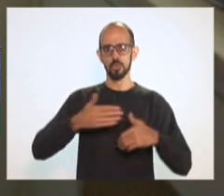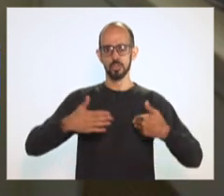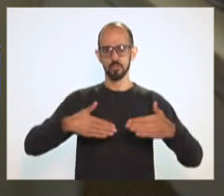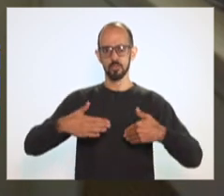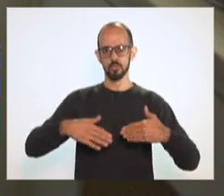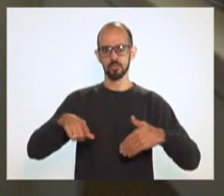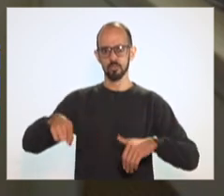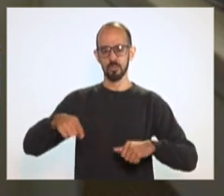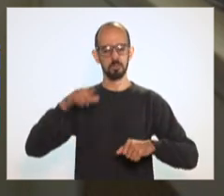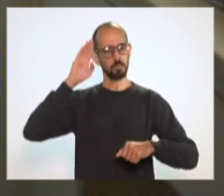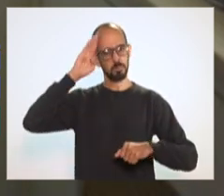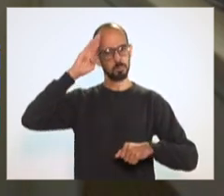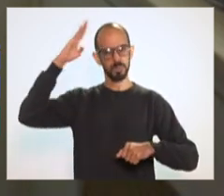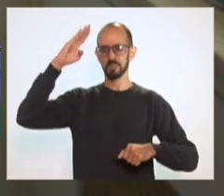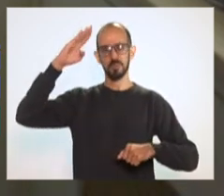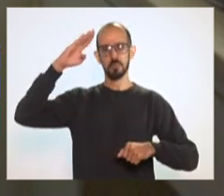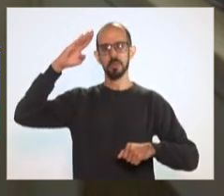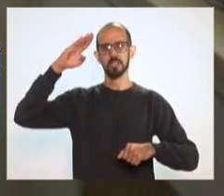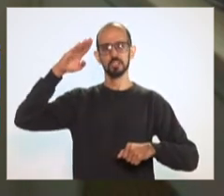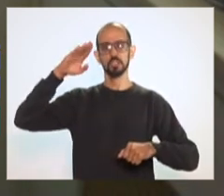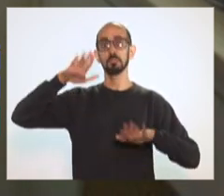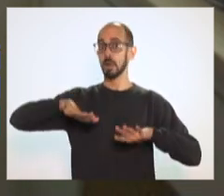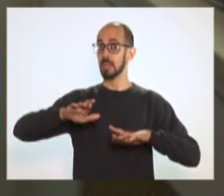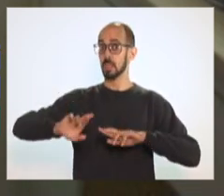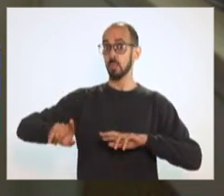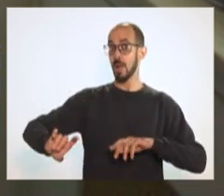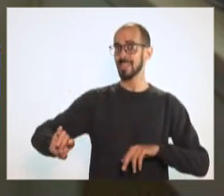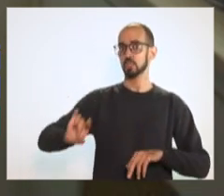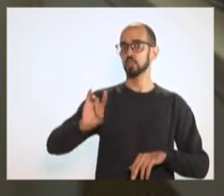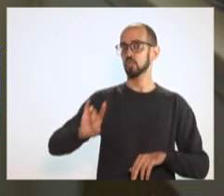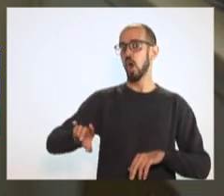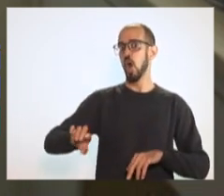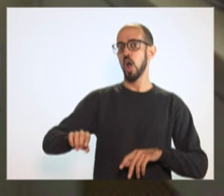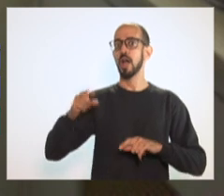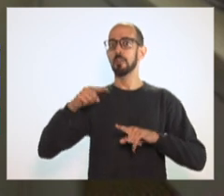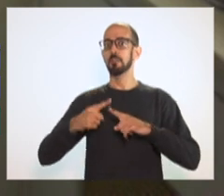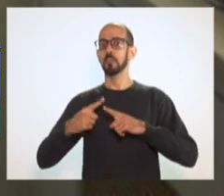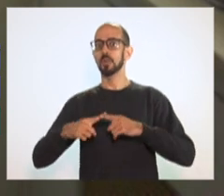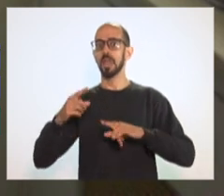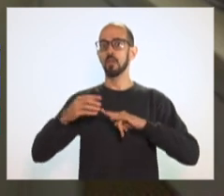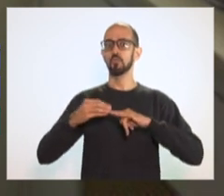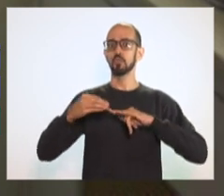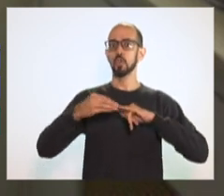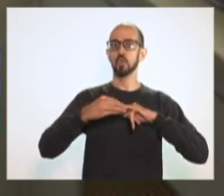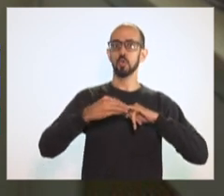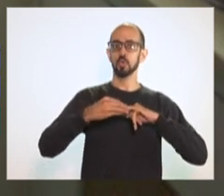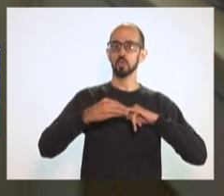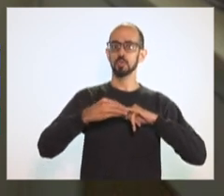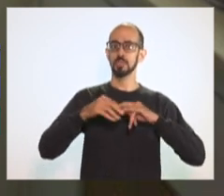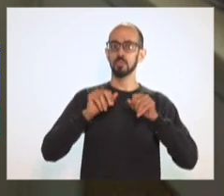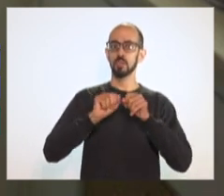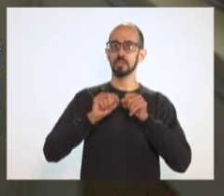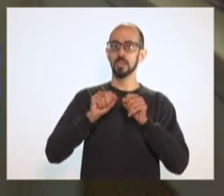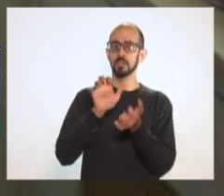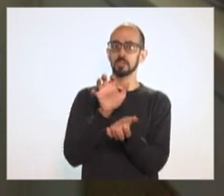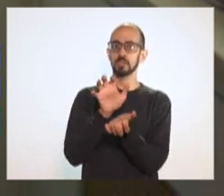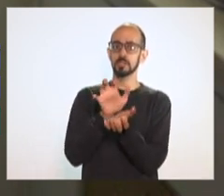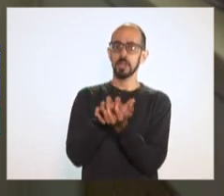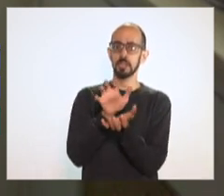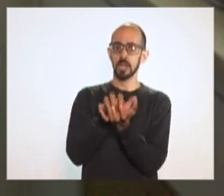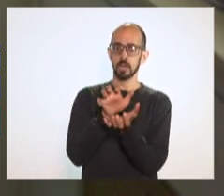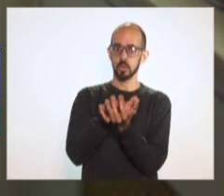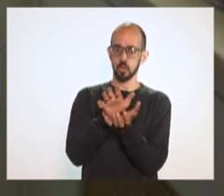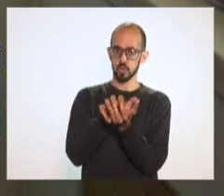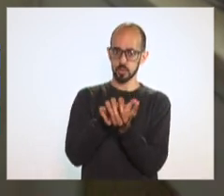Principalmente, mas não só, porque a Fiocruz está implantando em Santa Cruz, lá na nossa